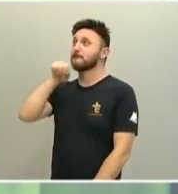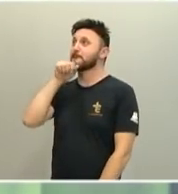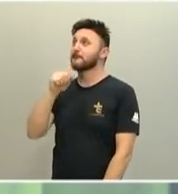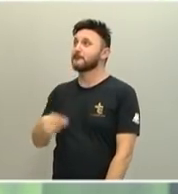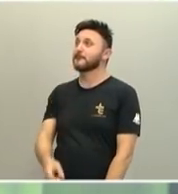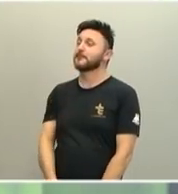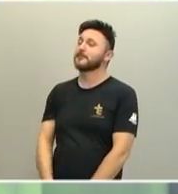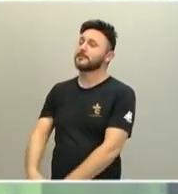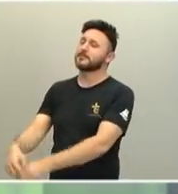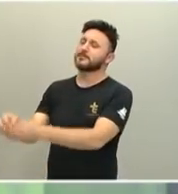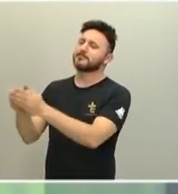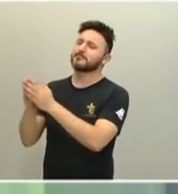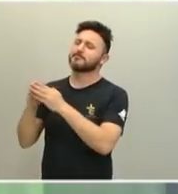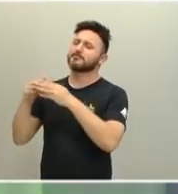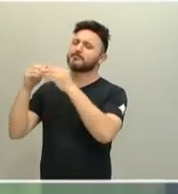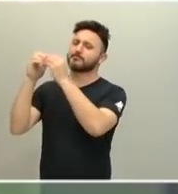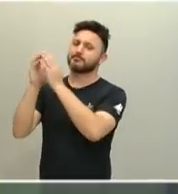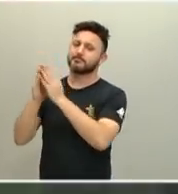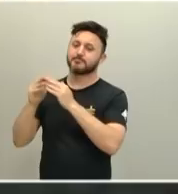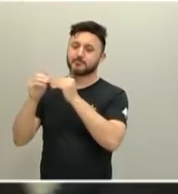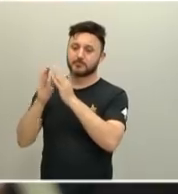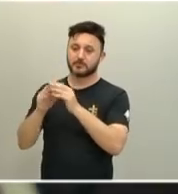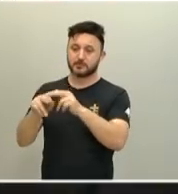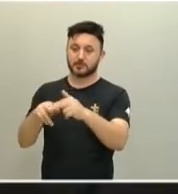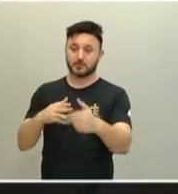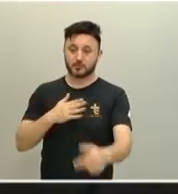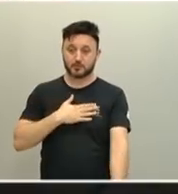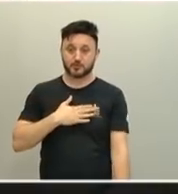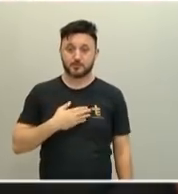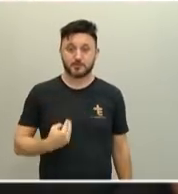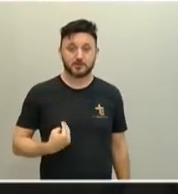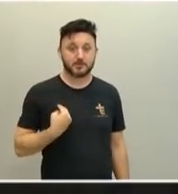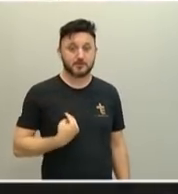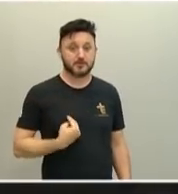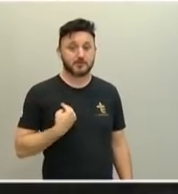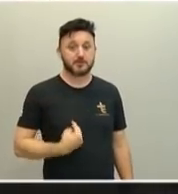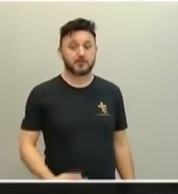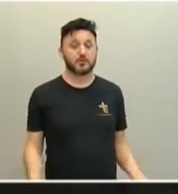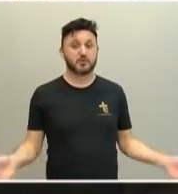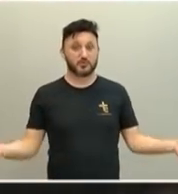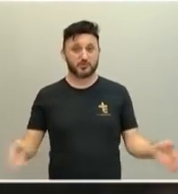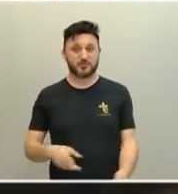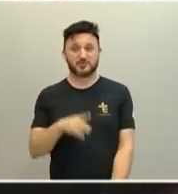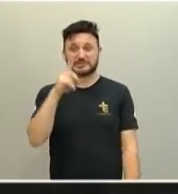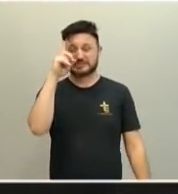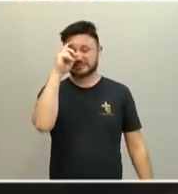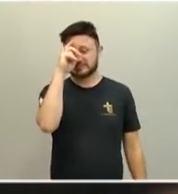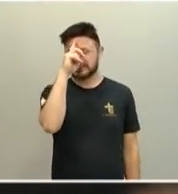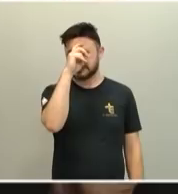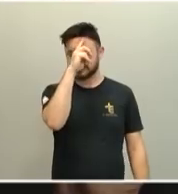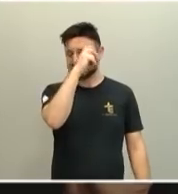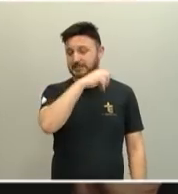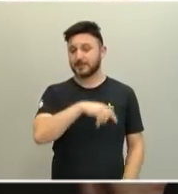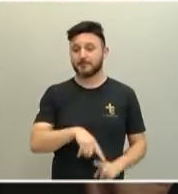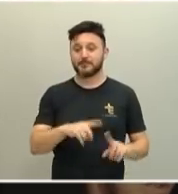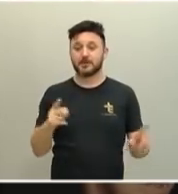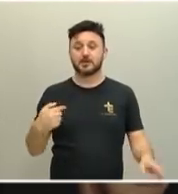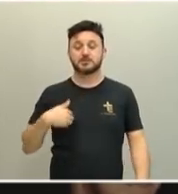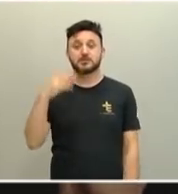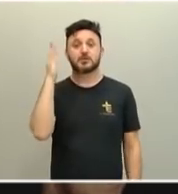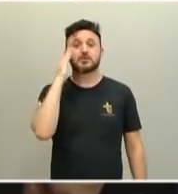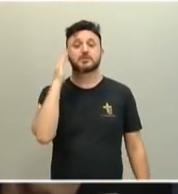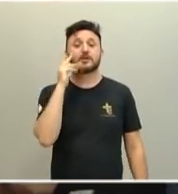Mãe, roga por mim. Está difícil, mas eu sei que